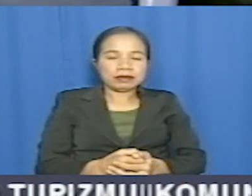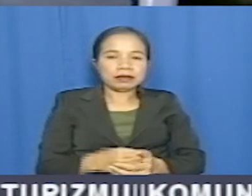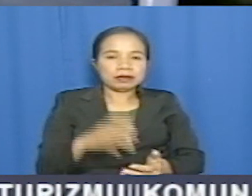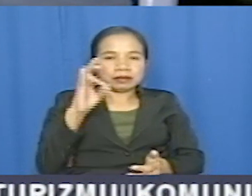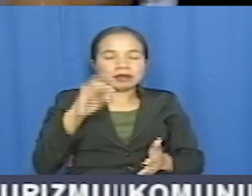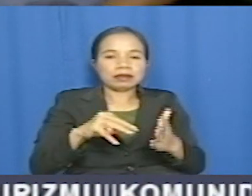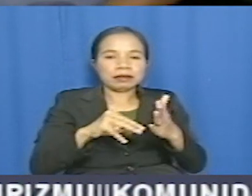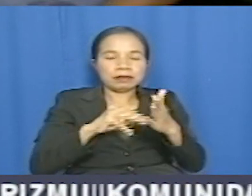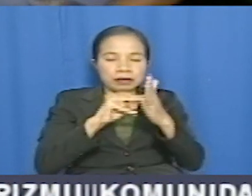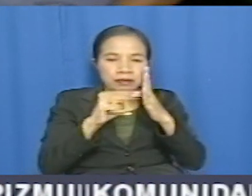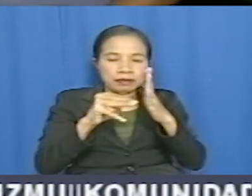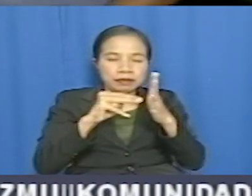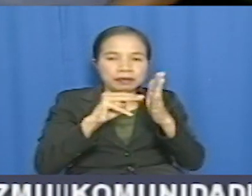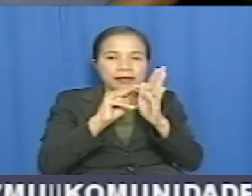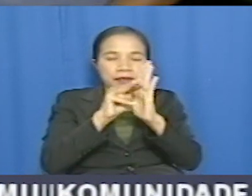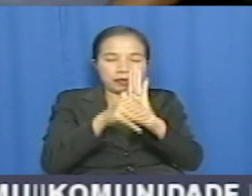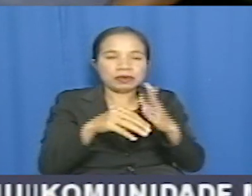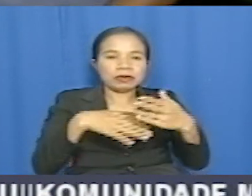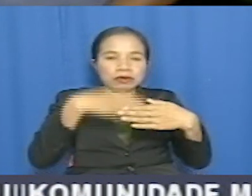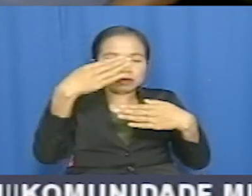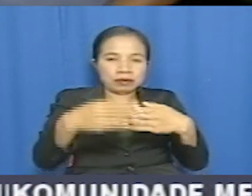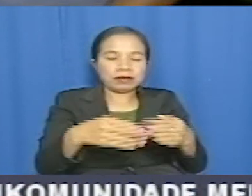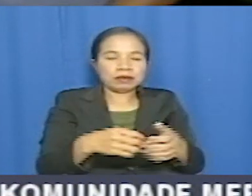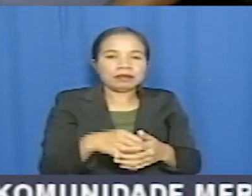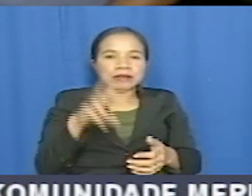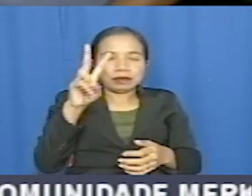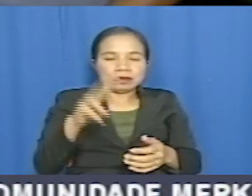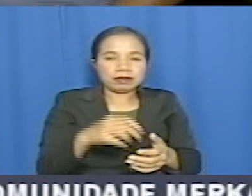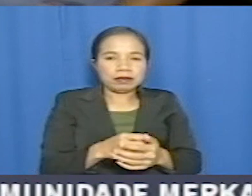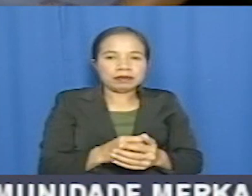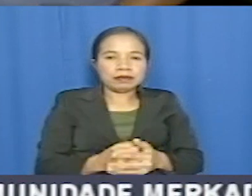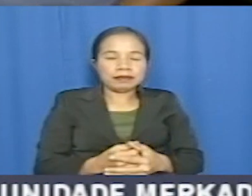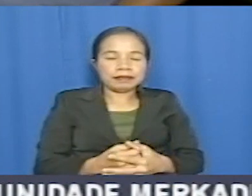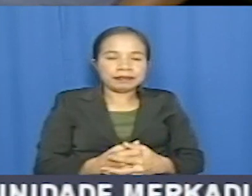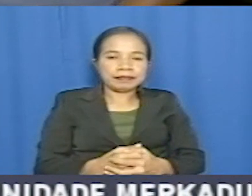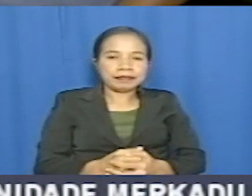segunda fase, mas bem, você fica lá em estúdio RTTL, e é muito com o Belo Felizardo Alves.